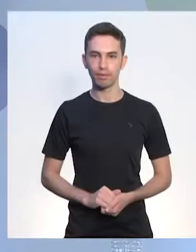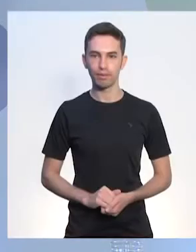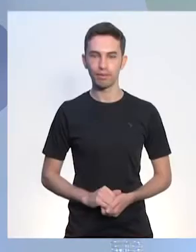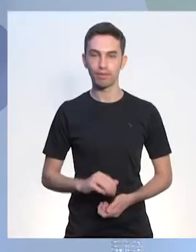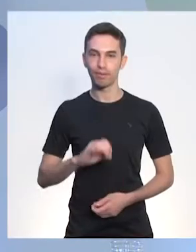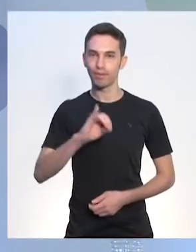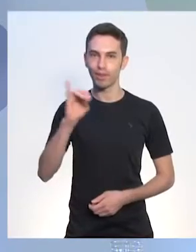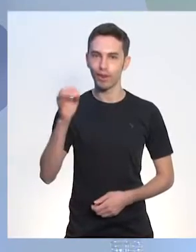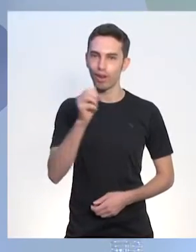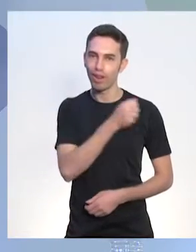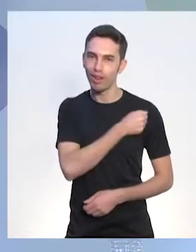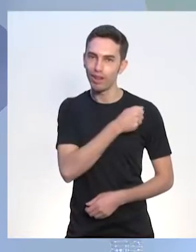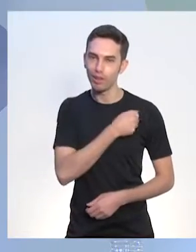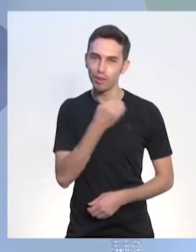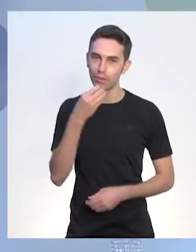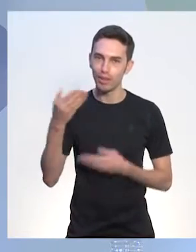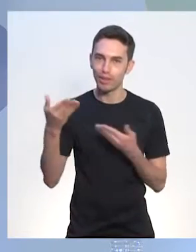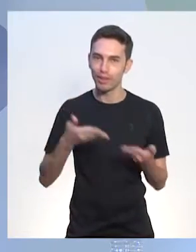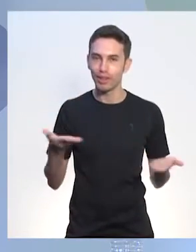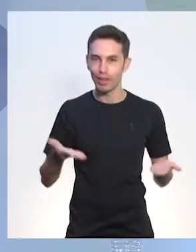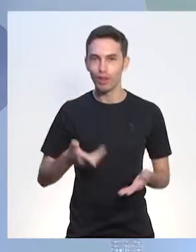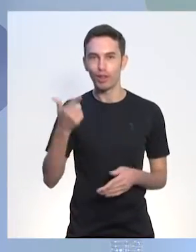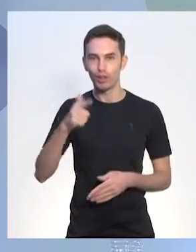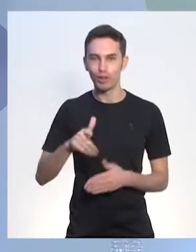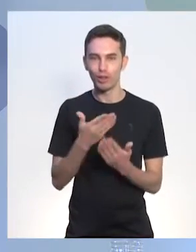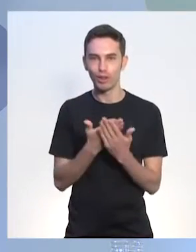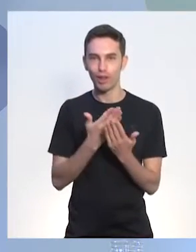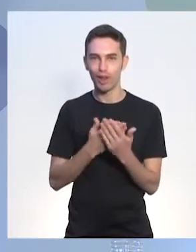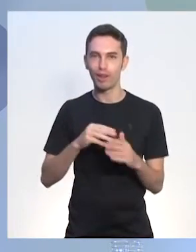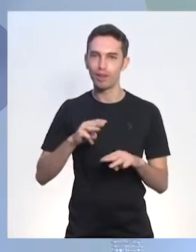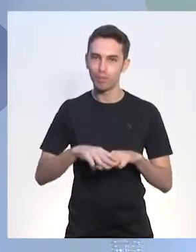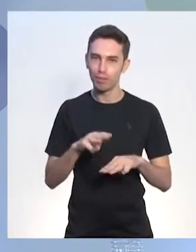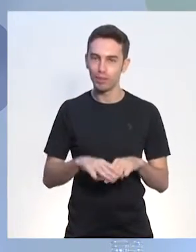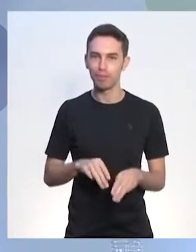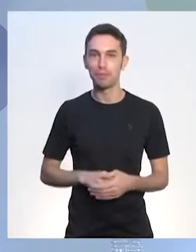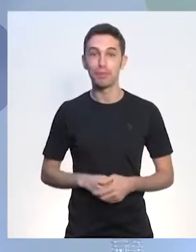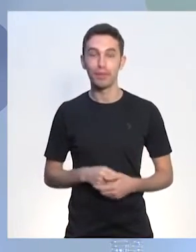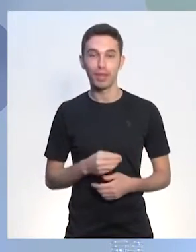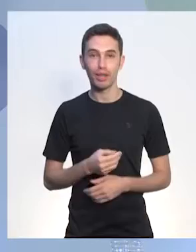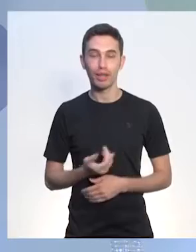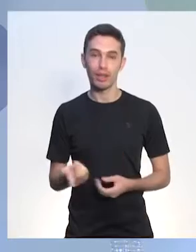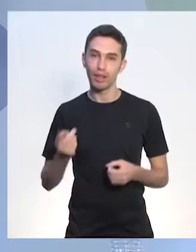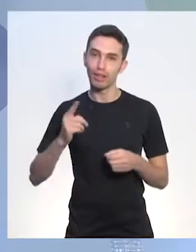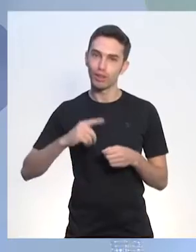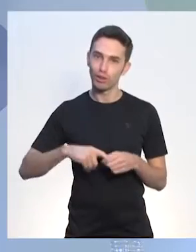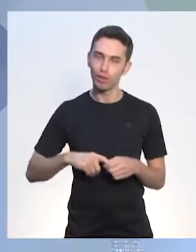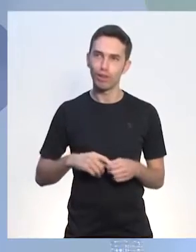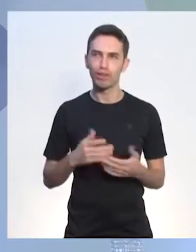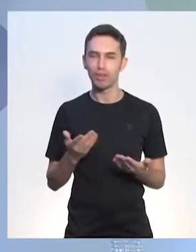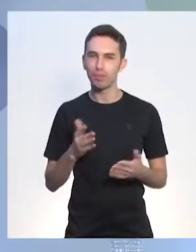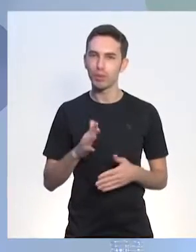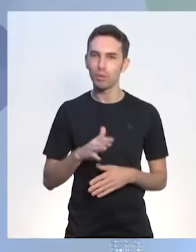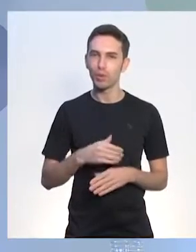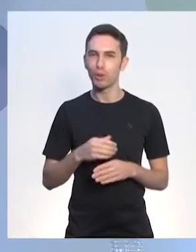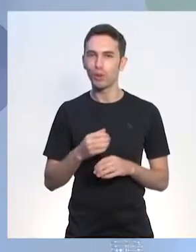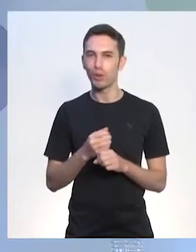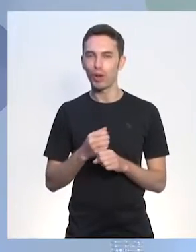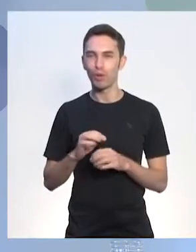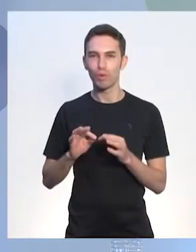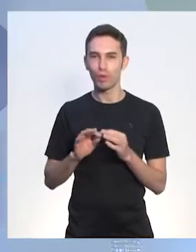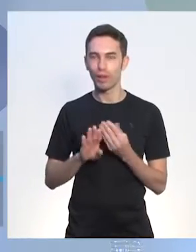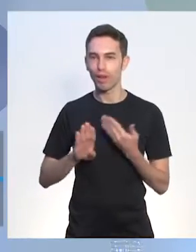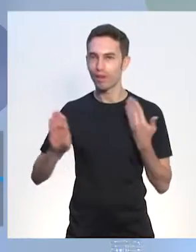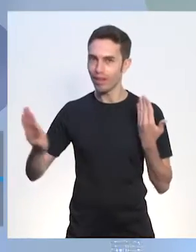Olá, alunos, bem-vindos a mais uma aula de matemática. Estou aqui de volta, né, depois de uns diazinhos